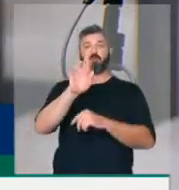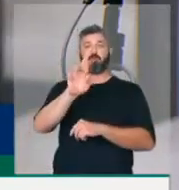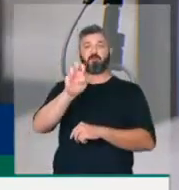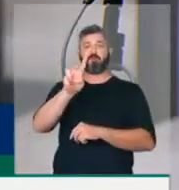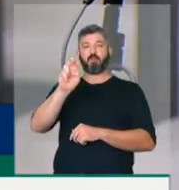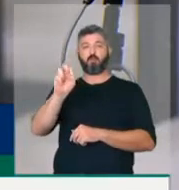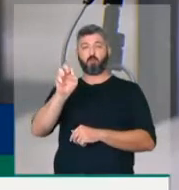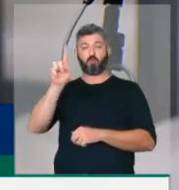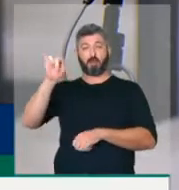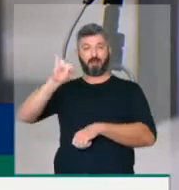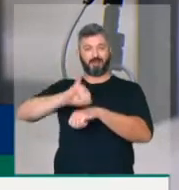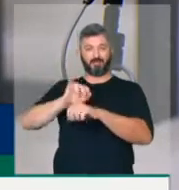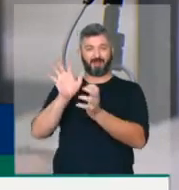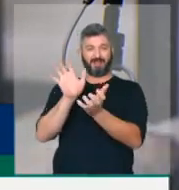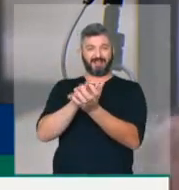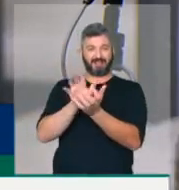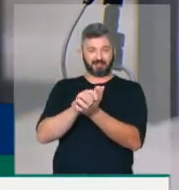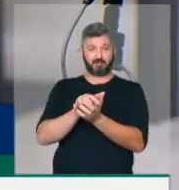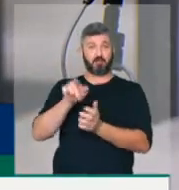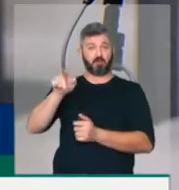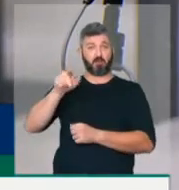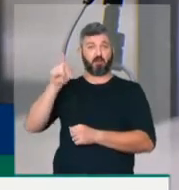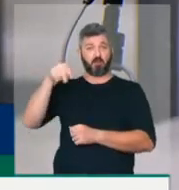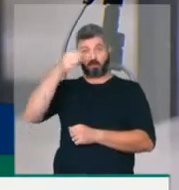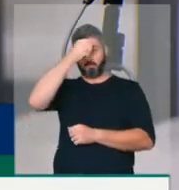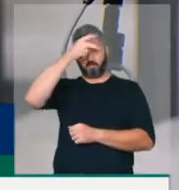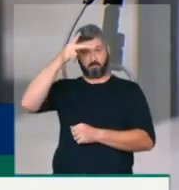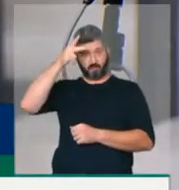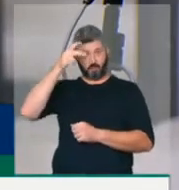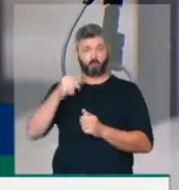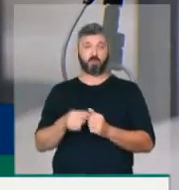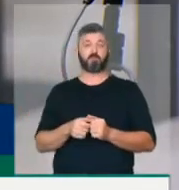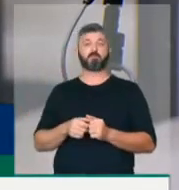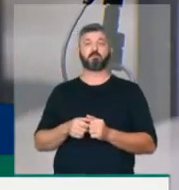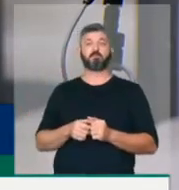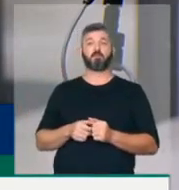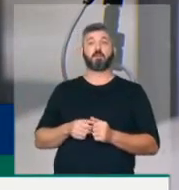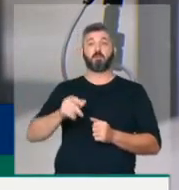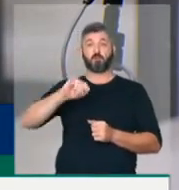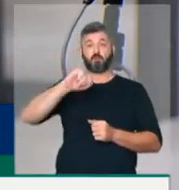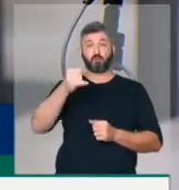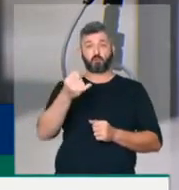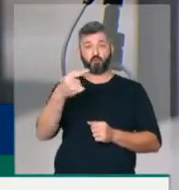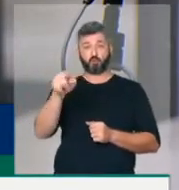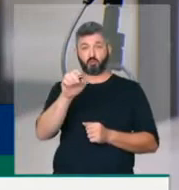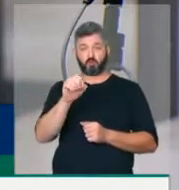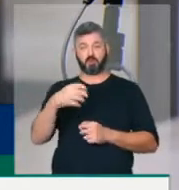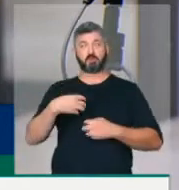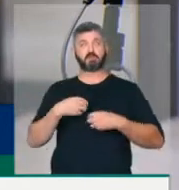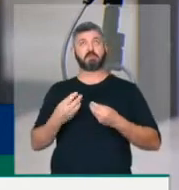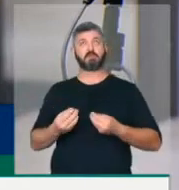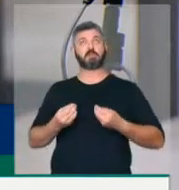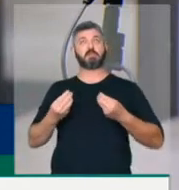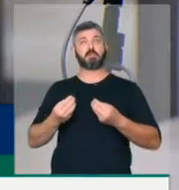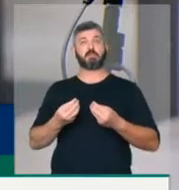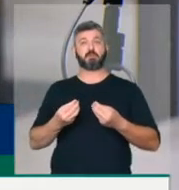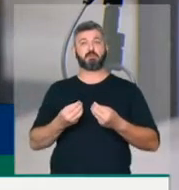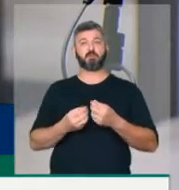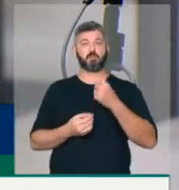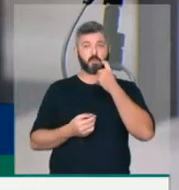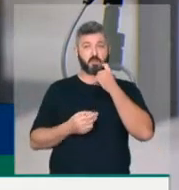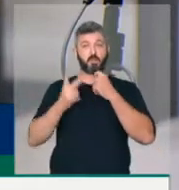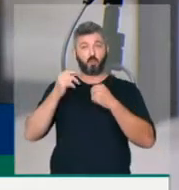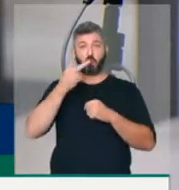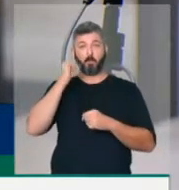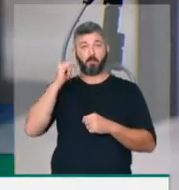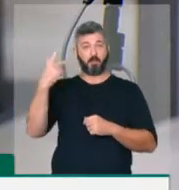frevo, Recife, governada por João Campos. E ontem, João, sensível como é, como era o